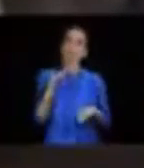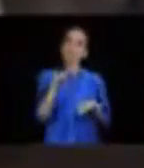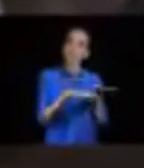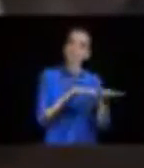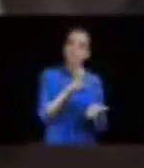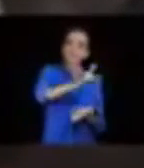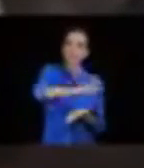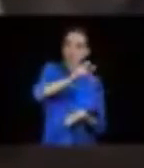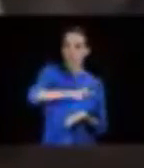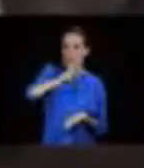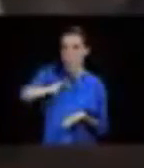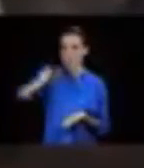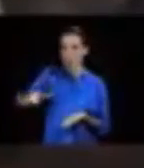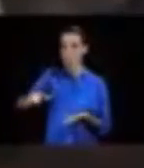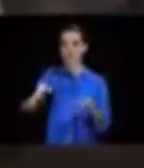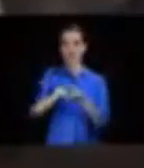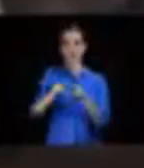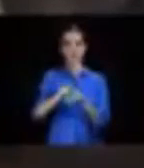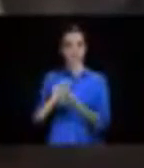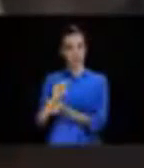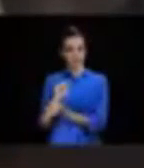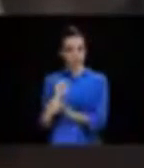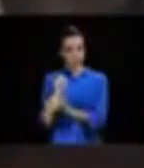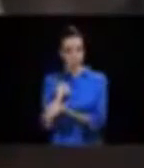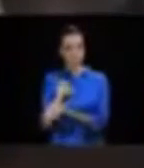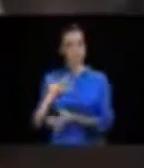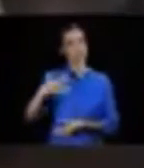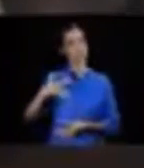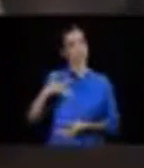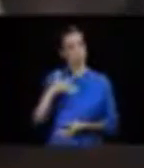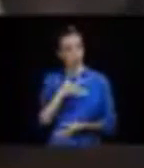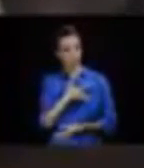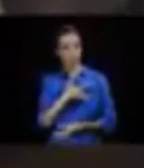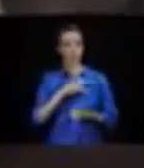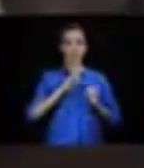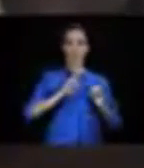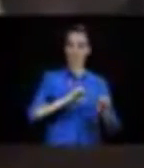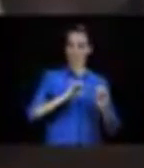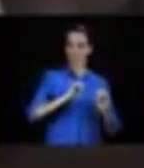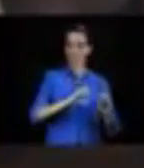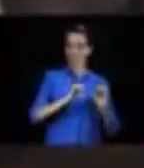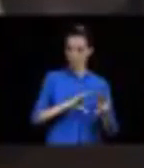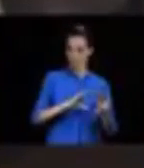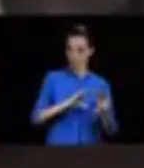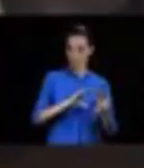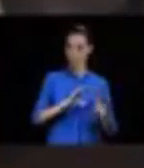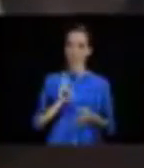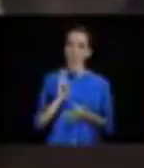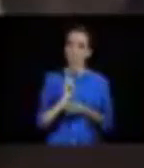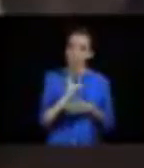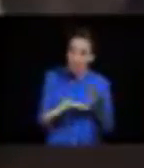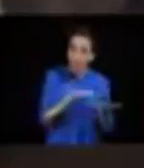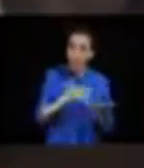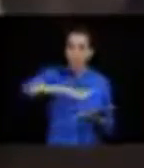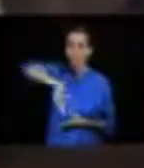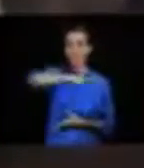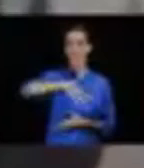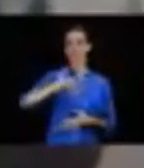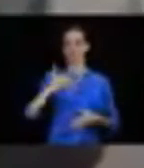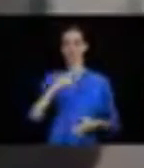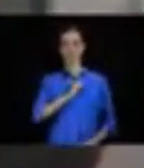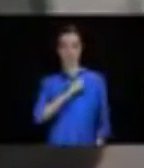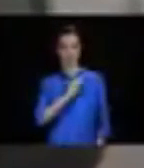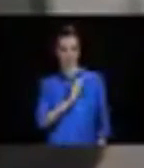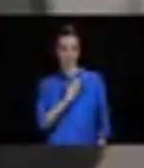para cuidar das pessoas, da segurança, da saúde, da educação. Cuidar de São